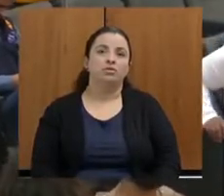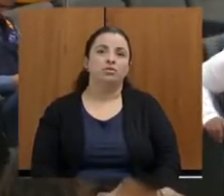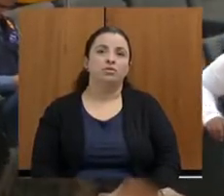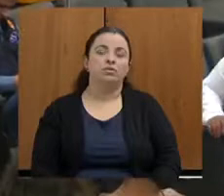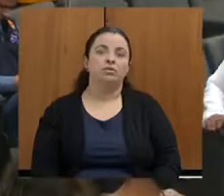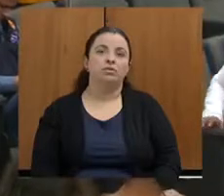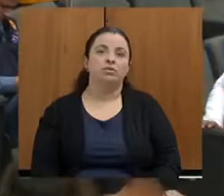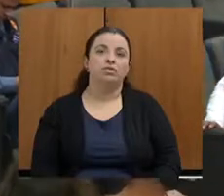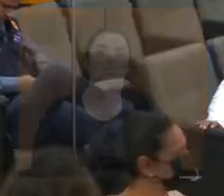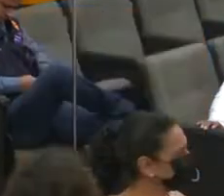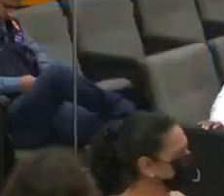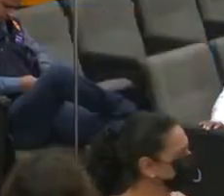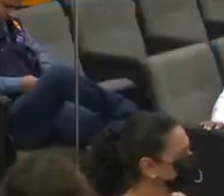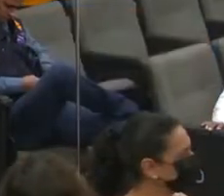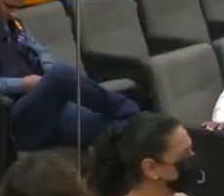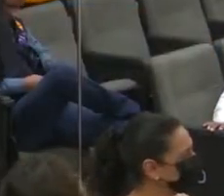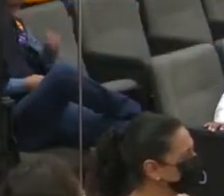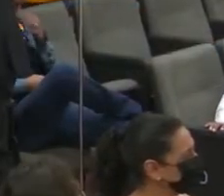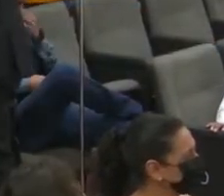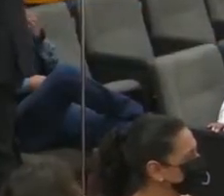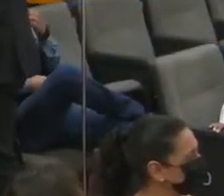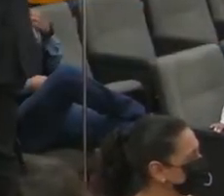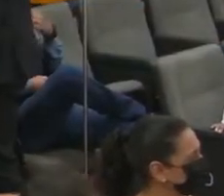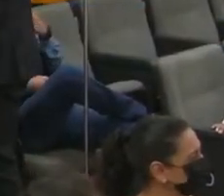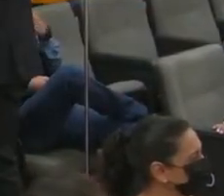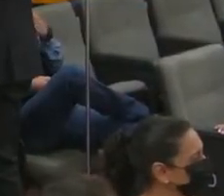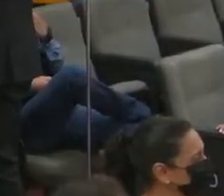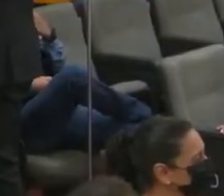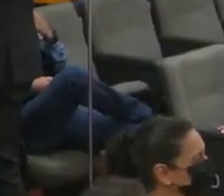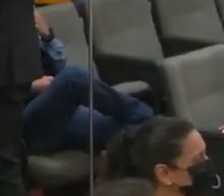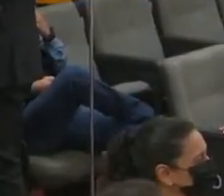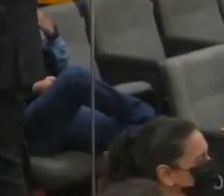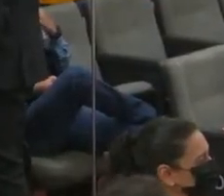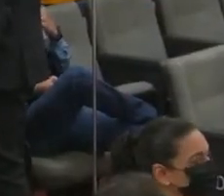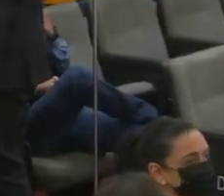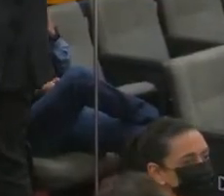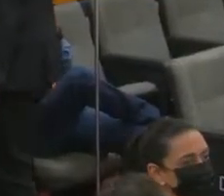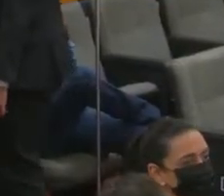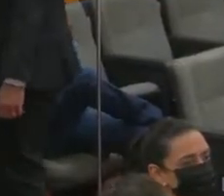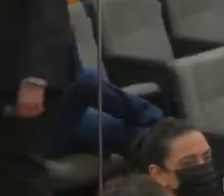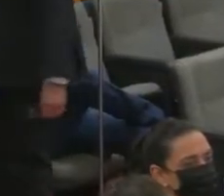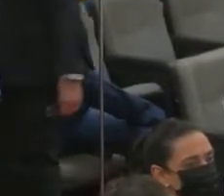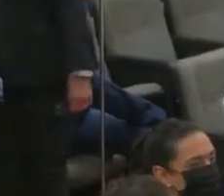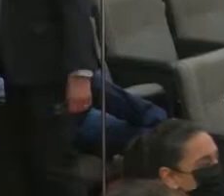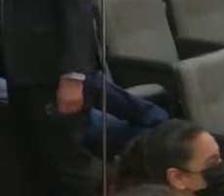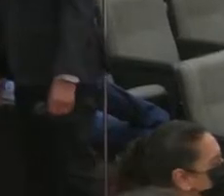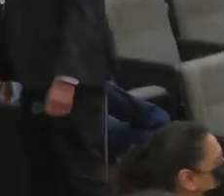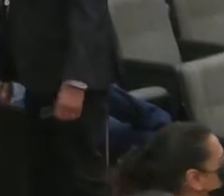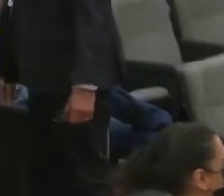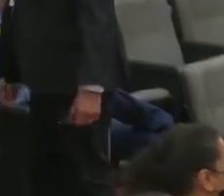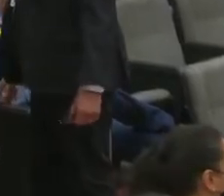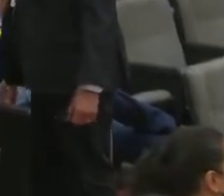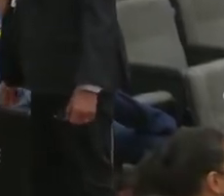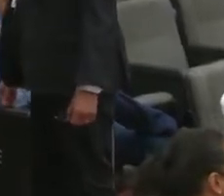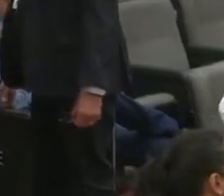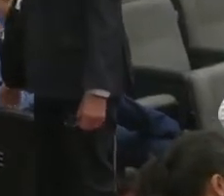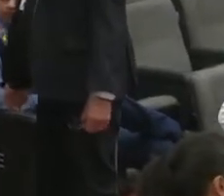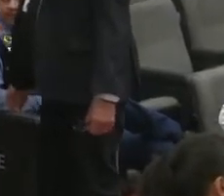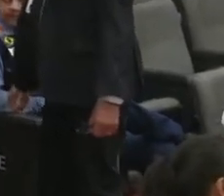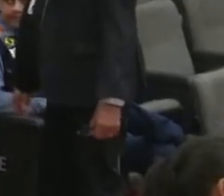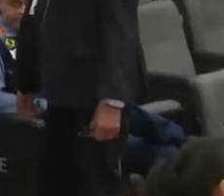G1 o cavalo e não tá aqui só barriga E aí